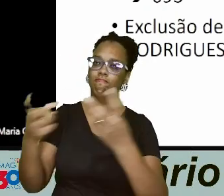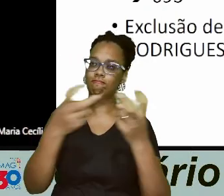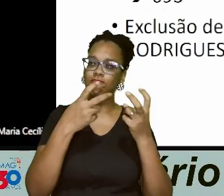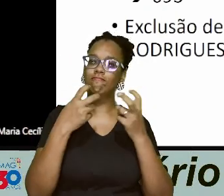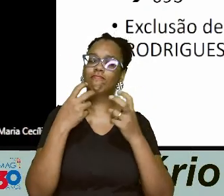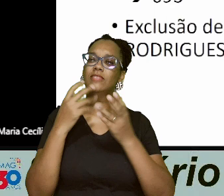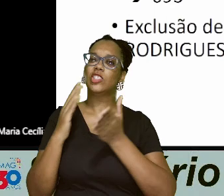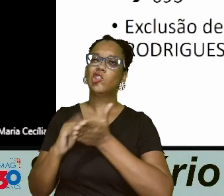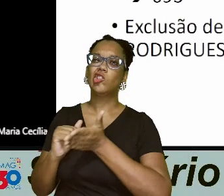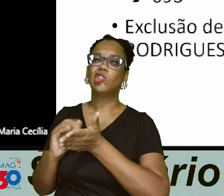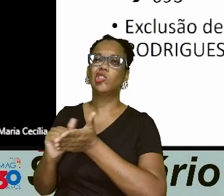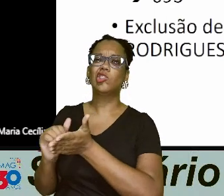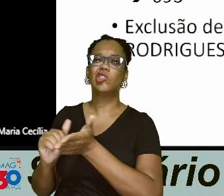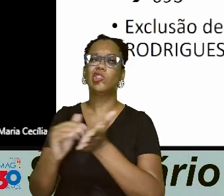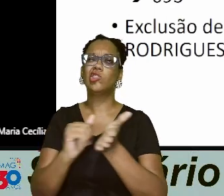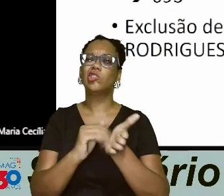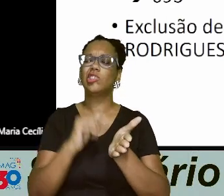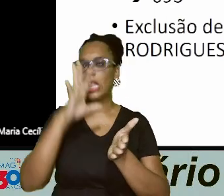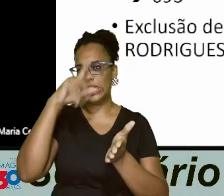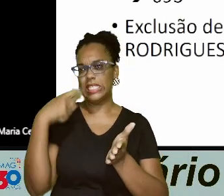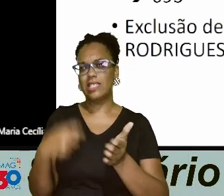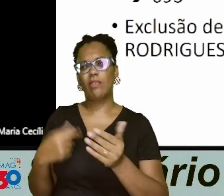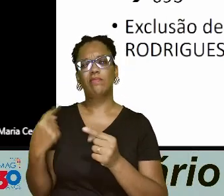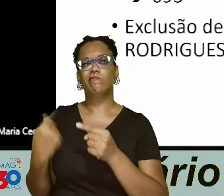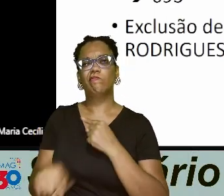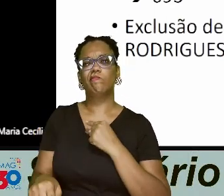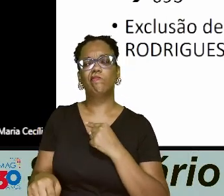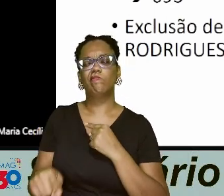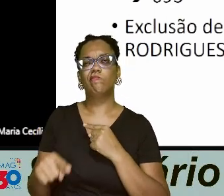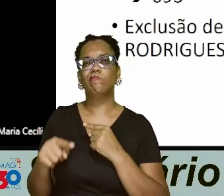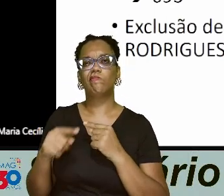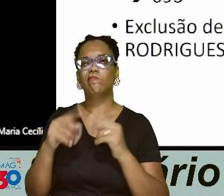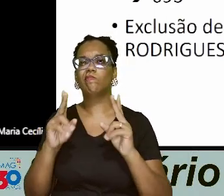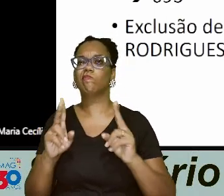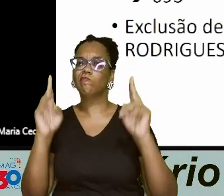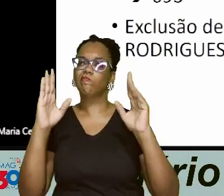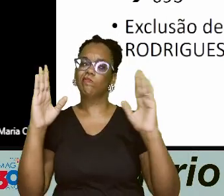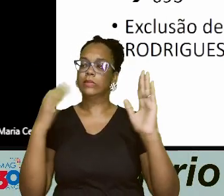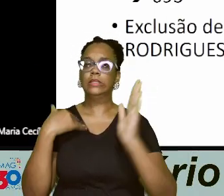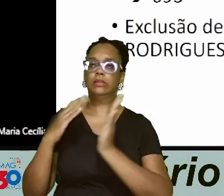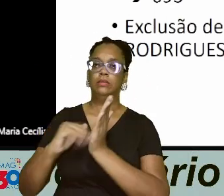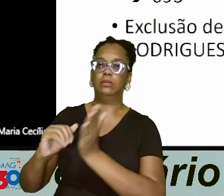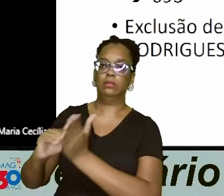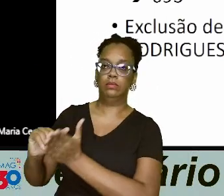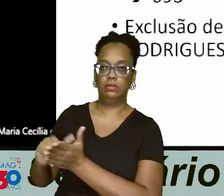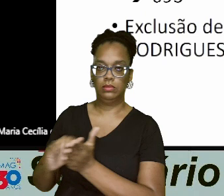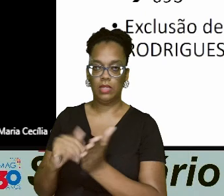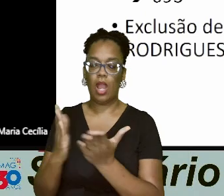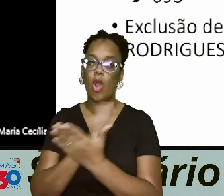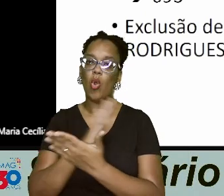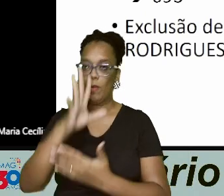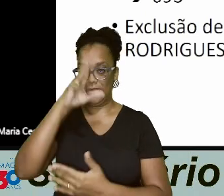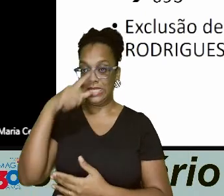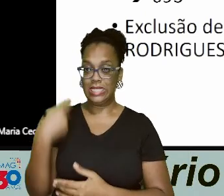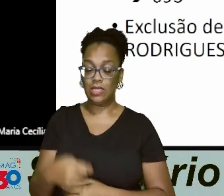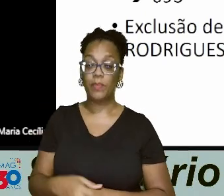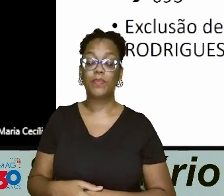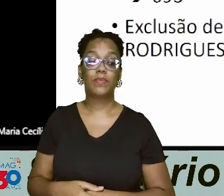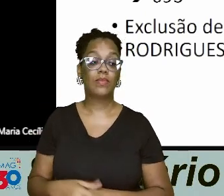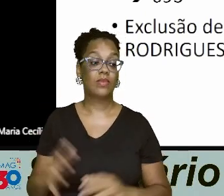não, decisões que não se encaixavam nesse recorte, então a gente acabou excluindo algumas decisões, chegamos no número